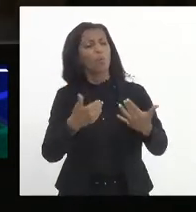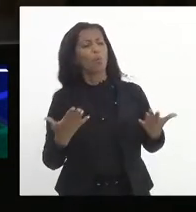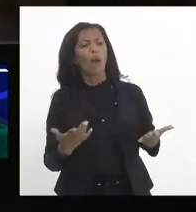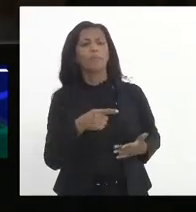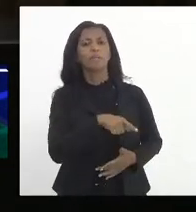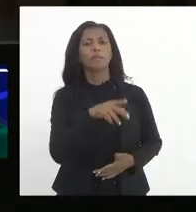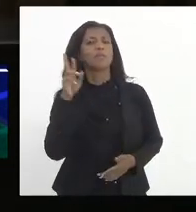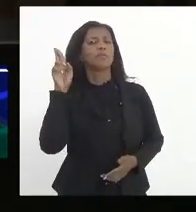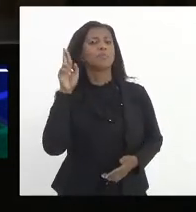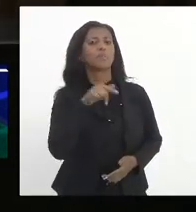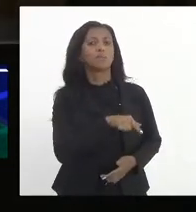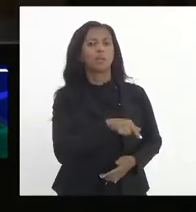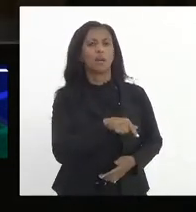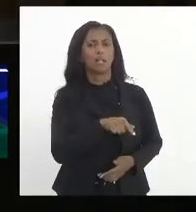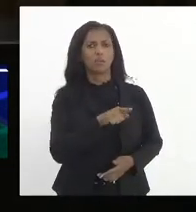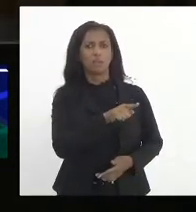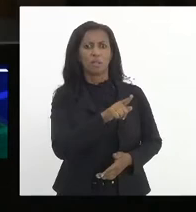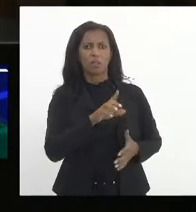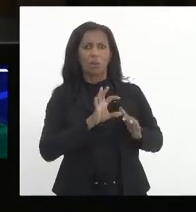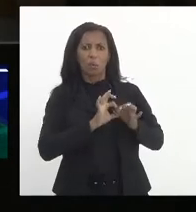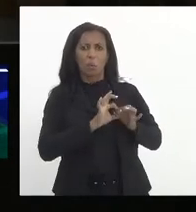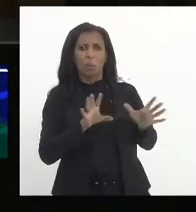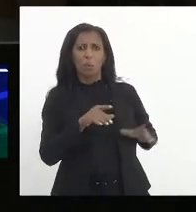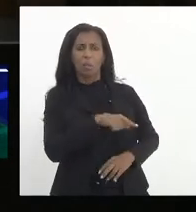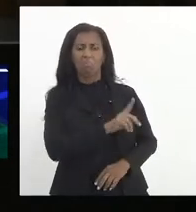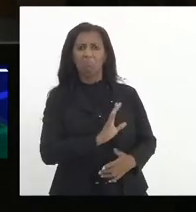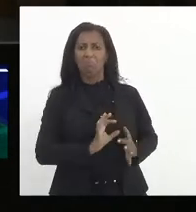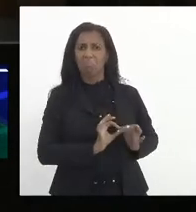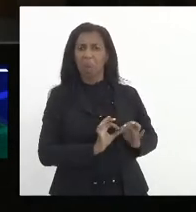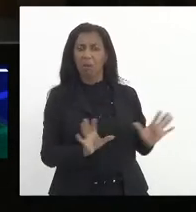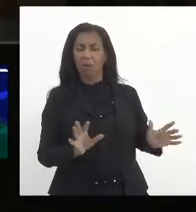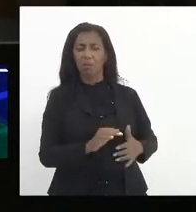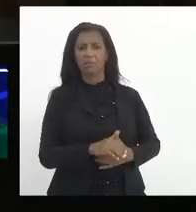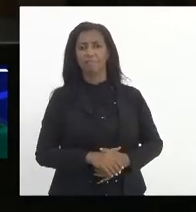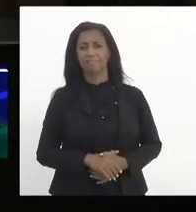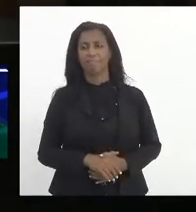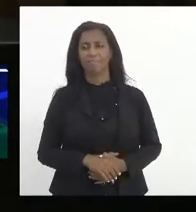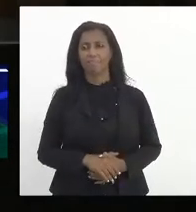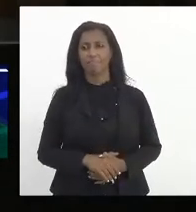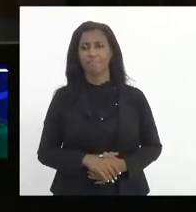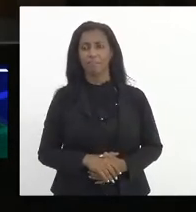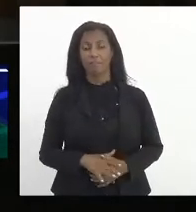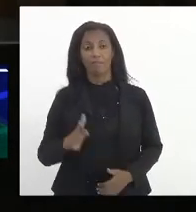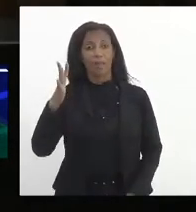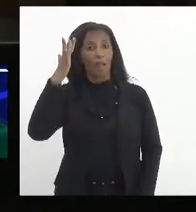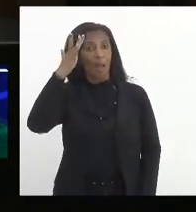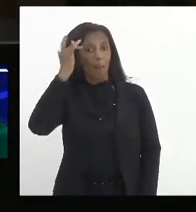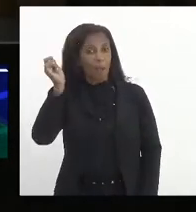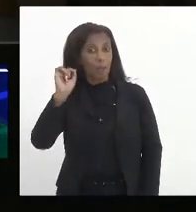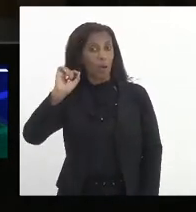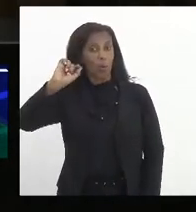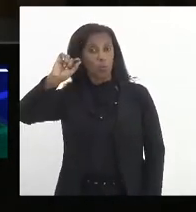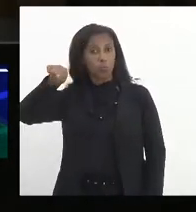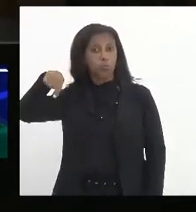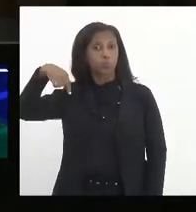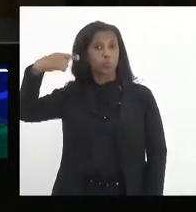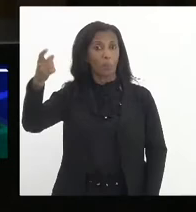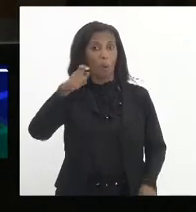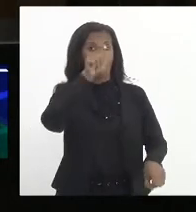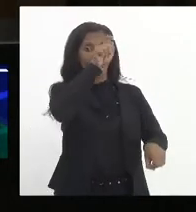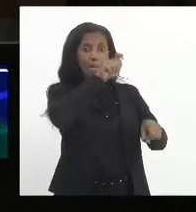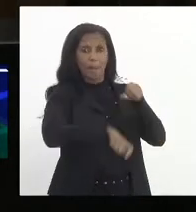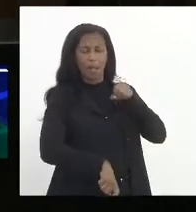são você tá deixando uma brecha e amanhã ou depois hoje